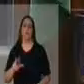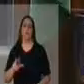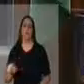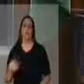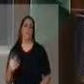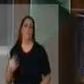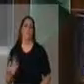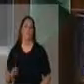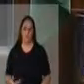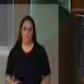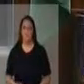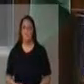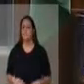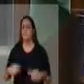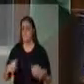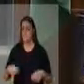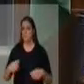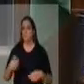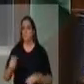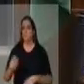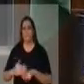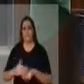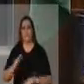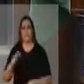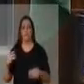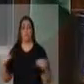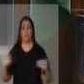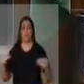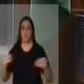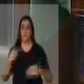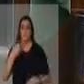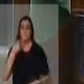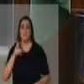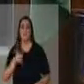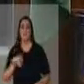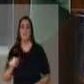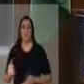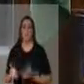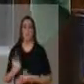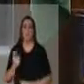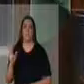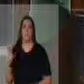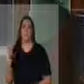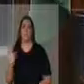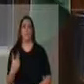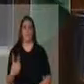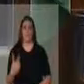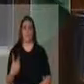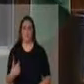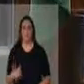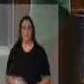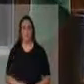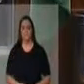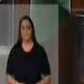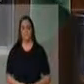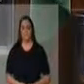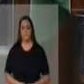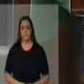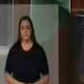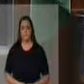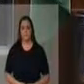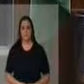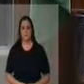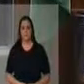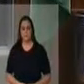O Ministério está contemplando o Maranhão com dois novos. Como o Hospital Adenora Belo já vai ser contemplado, eu